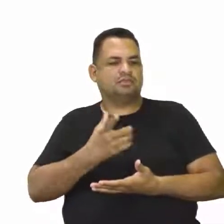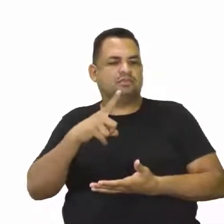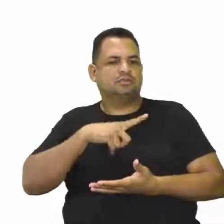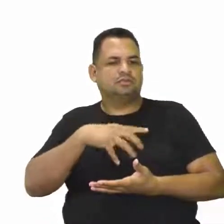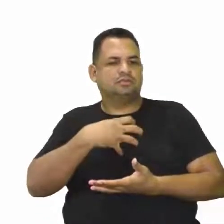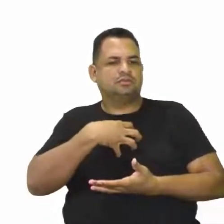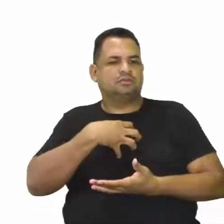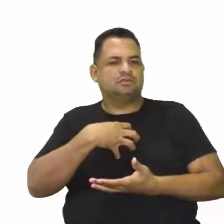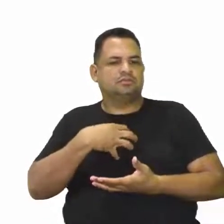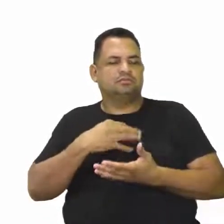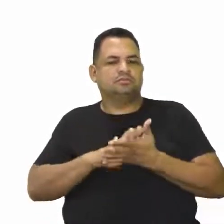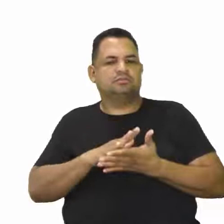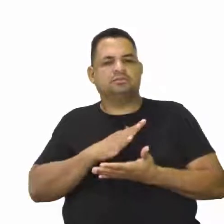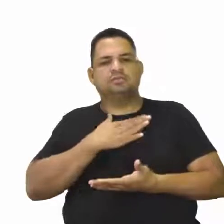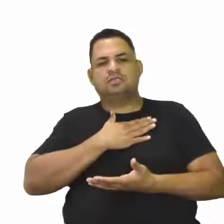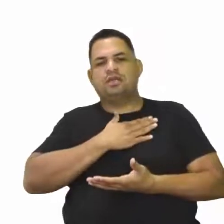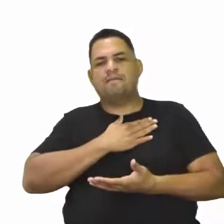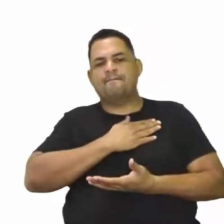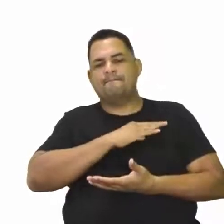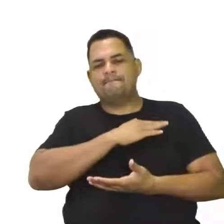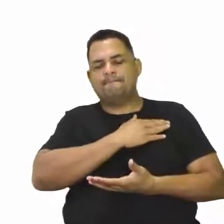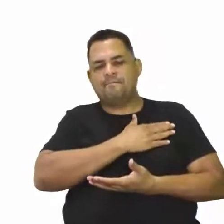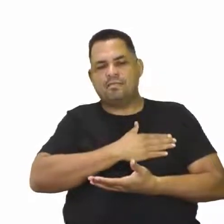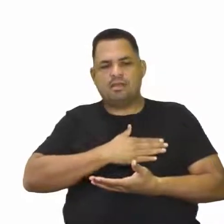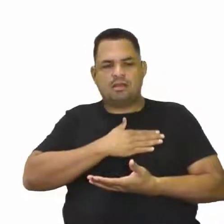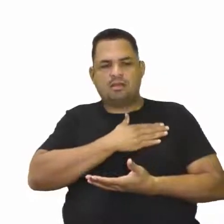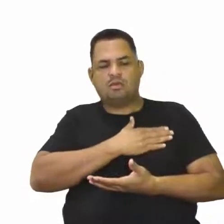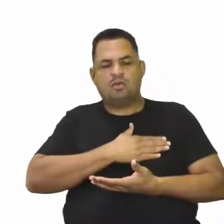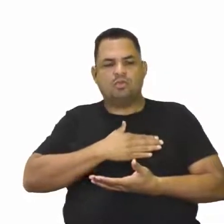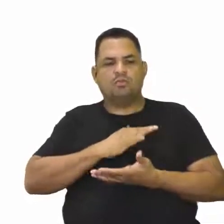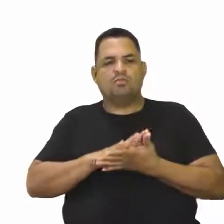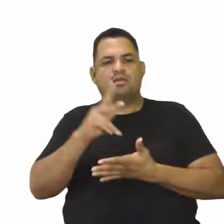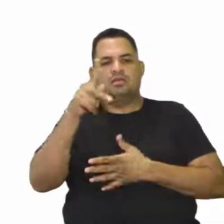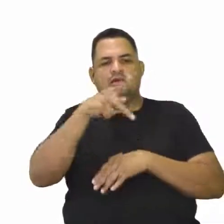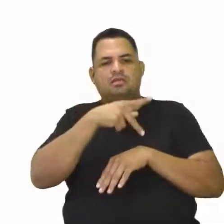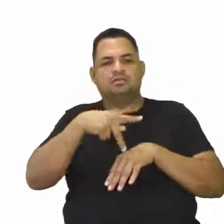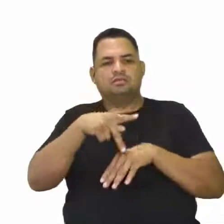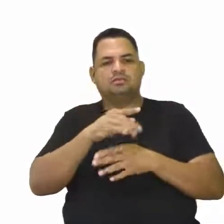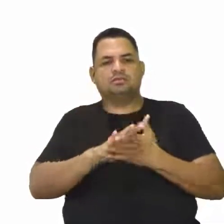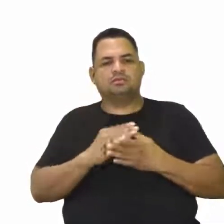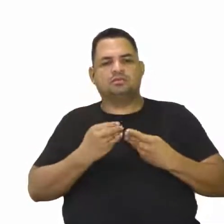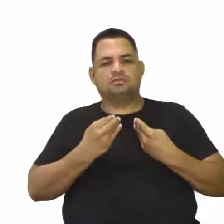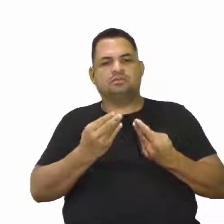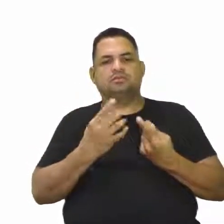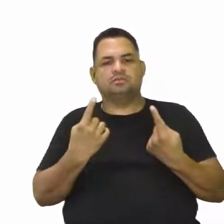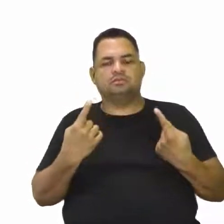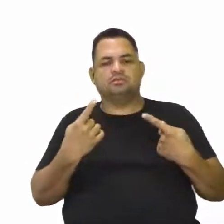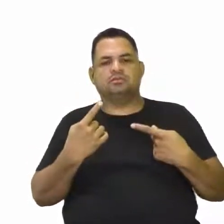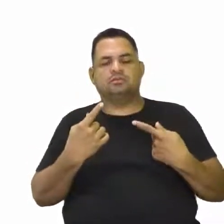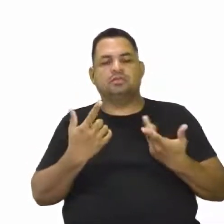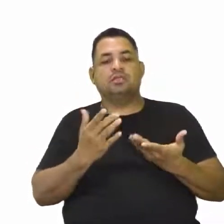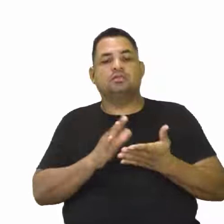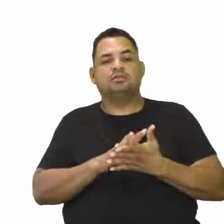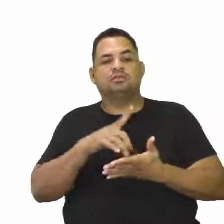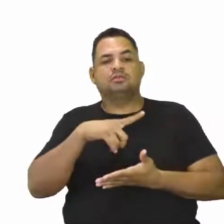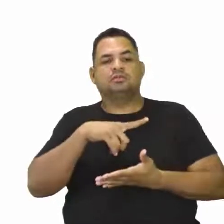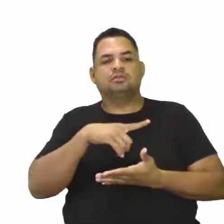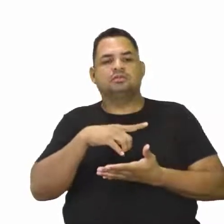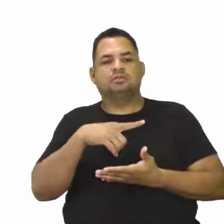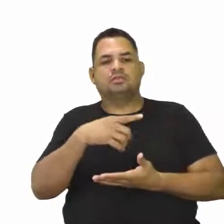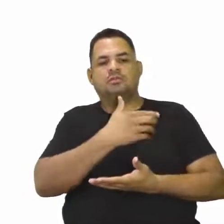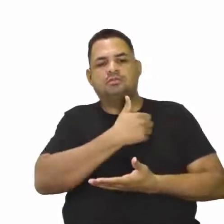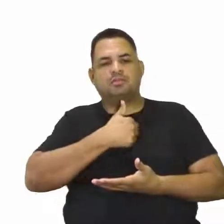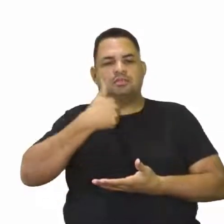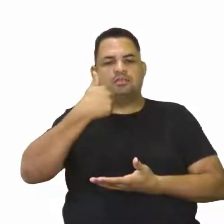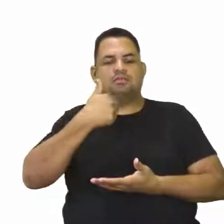nacionalista. Nem pensar. D. Ofereçam uma contrapartida à nação. Também não. Ou E. Tenham melhores